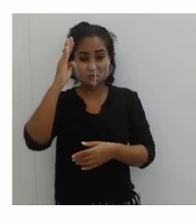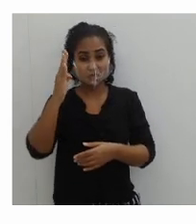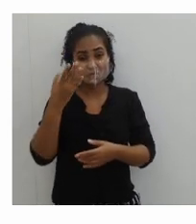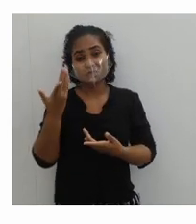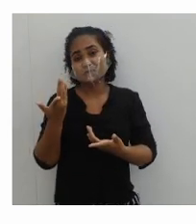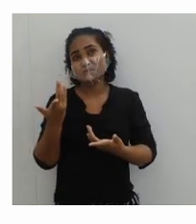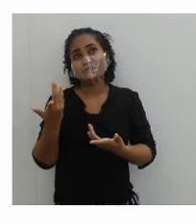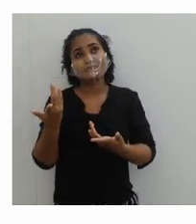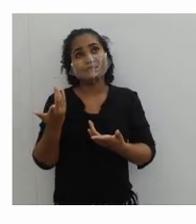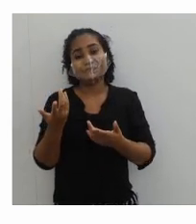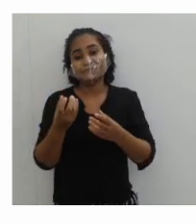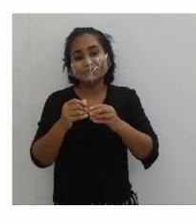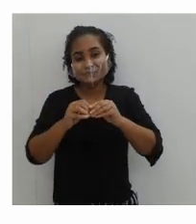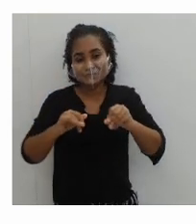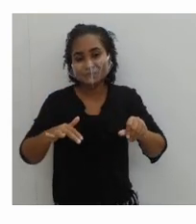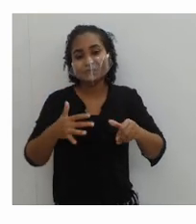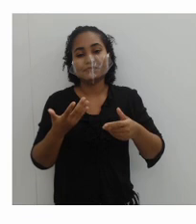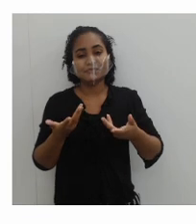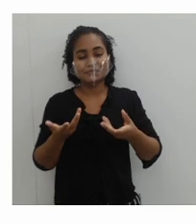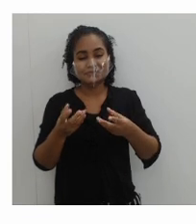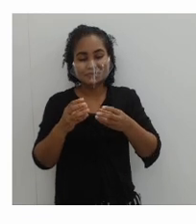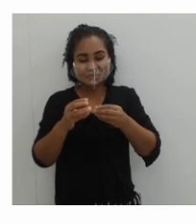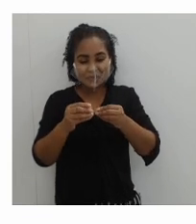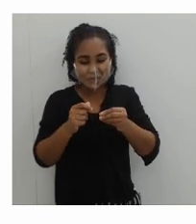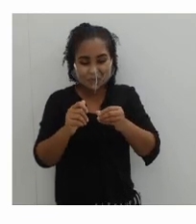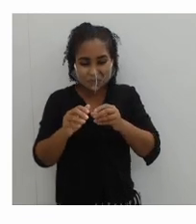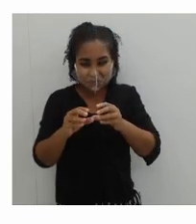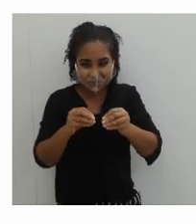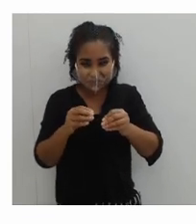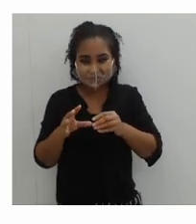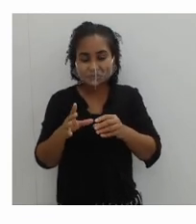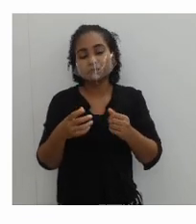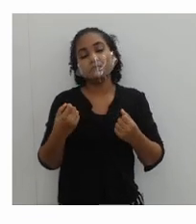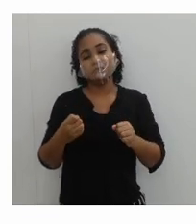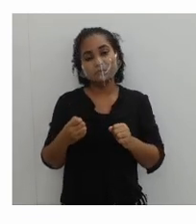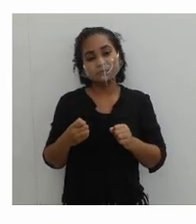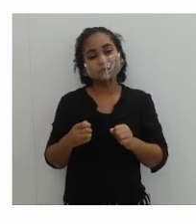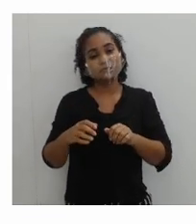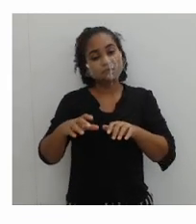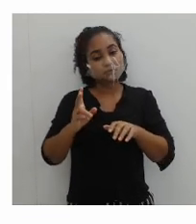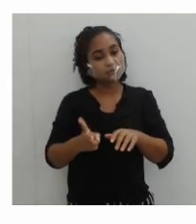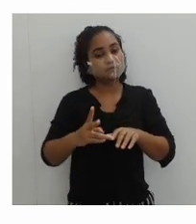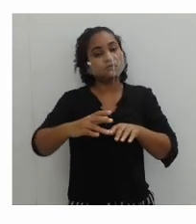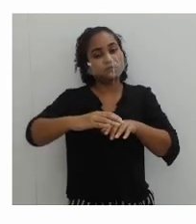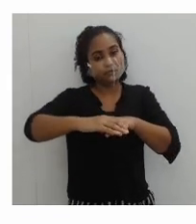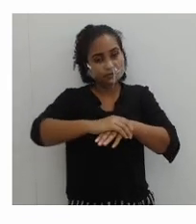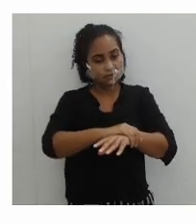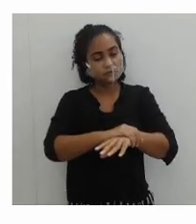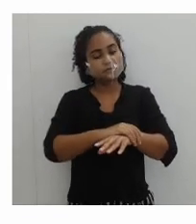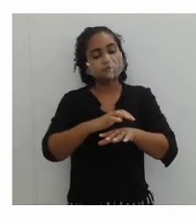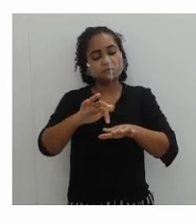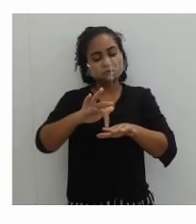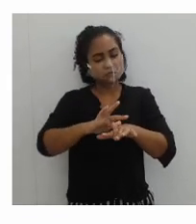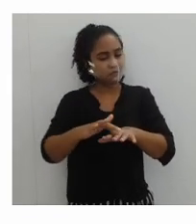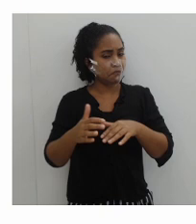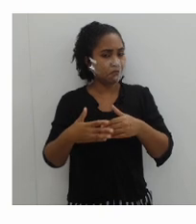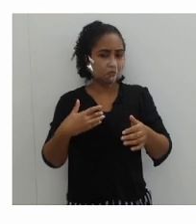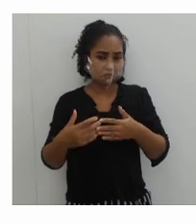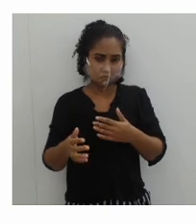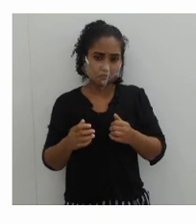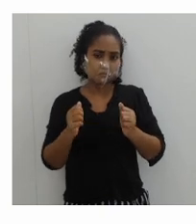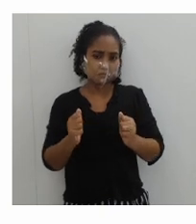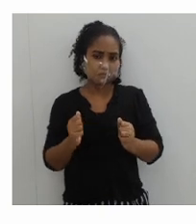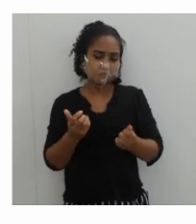com areia, né, barro, é adequado que você esteja calçado, tá? Saneamento básico e tratamento